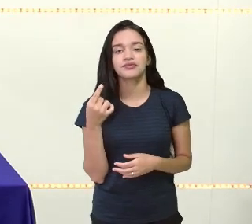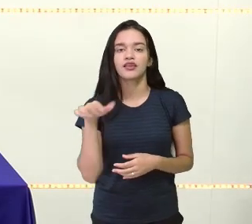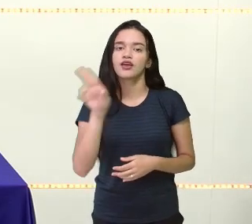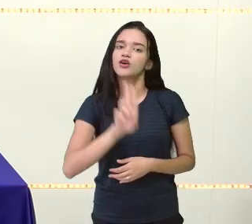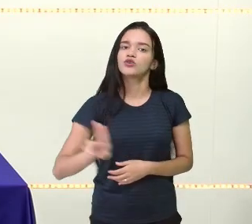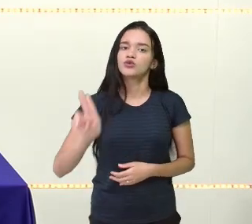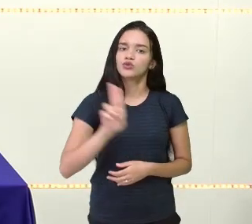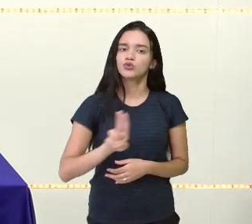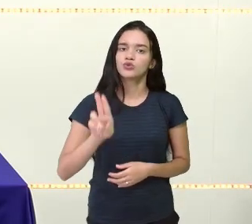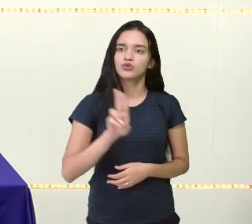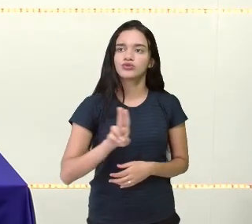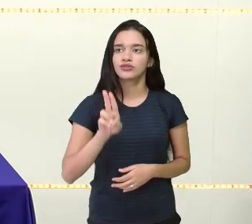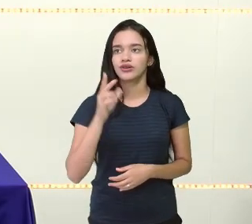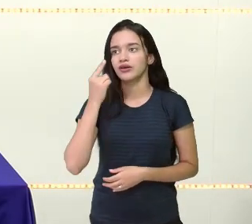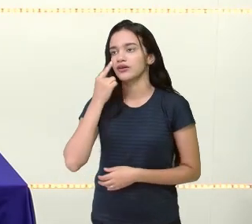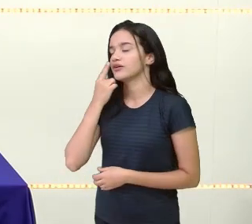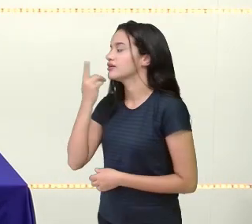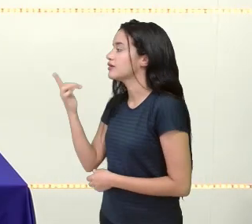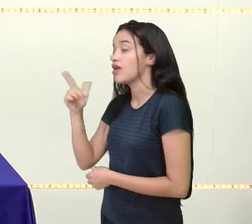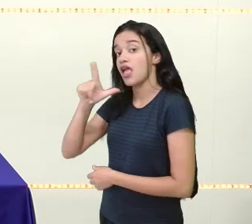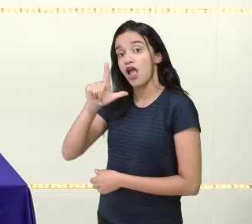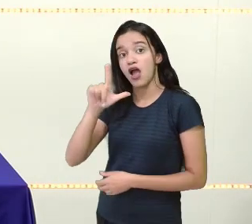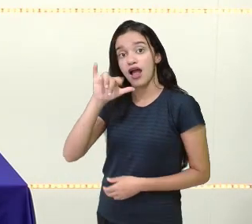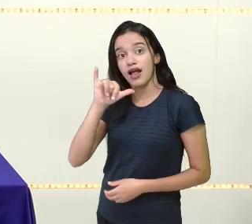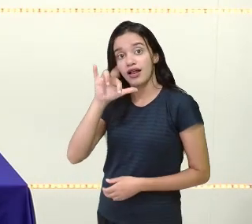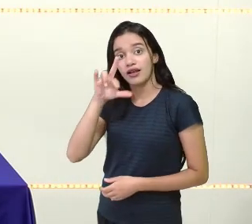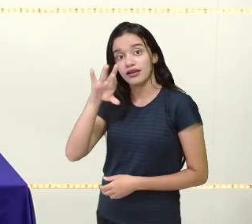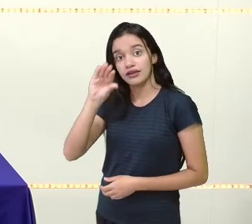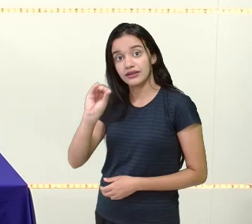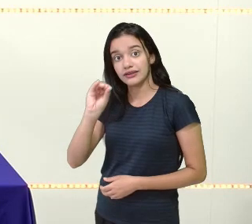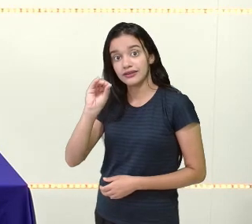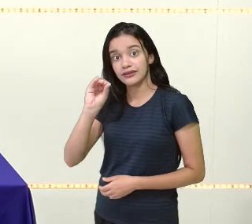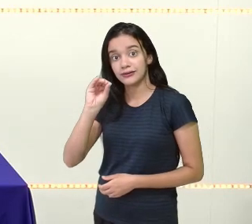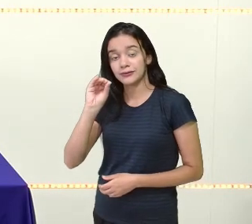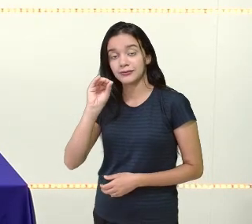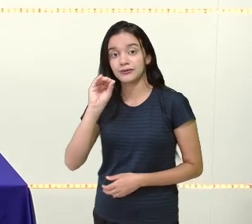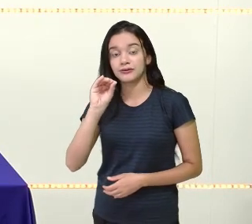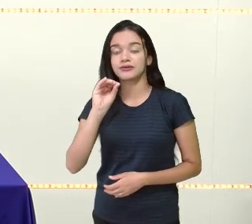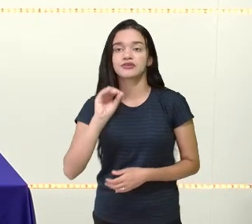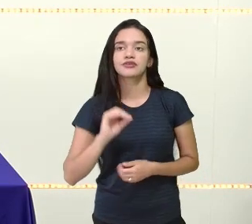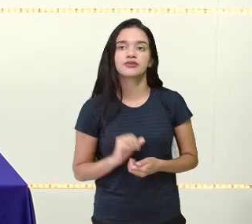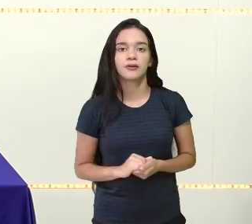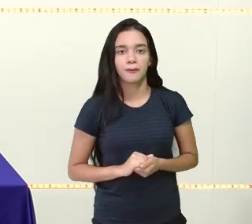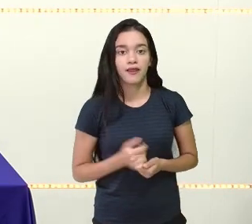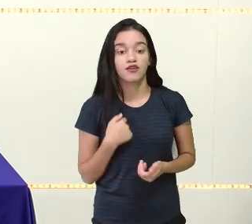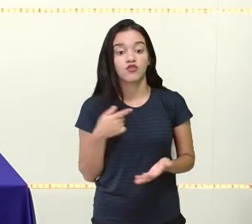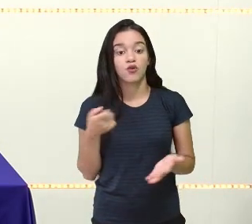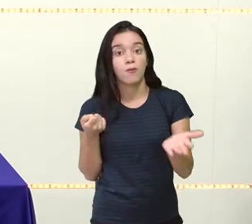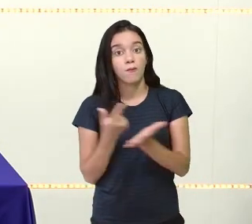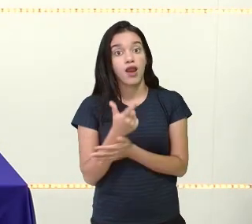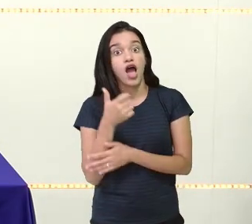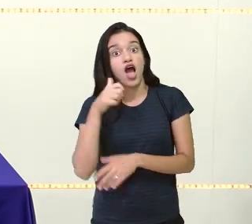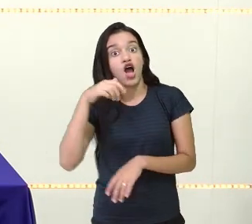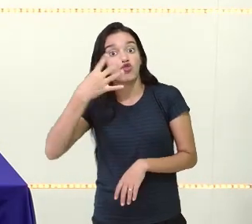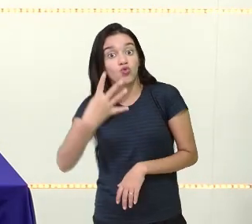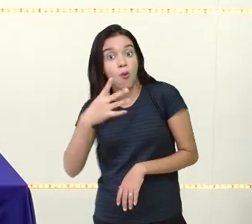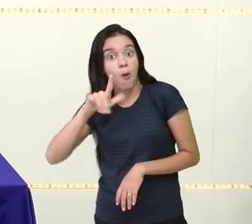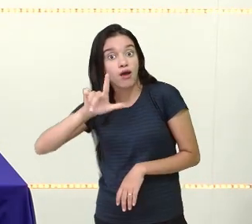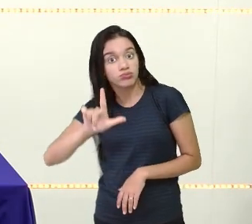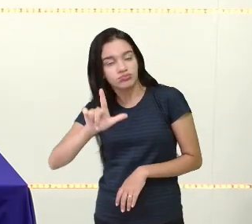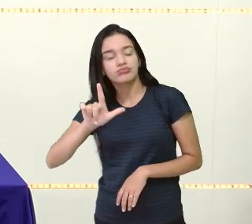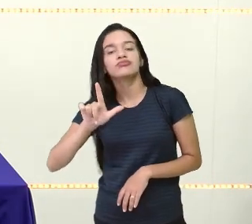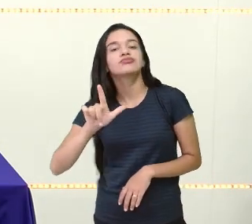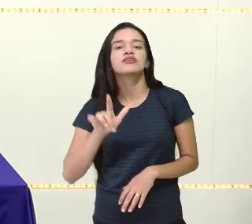sendo utilizada aqui, ó, é o litro, tá? Porque ela está dizendo, ó, vou comprar 4 litros de água. Será que vocês